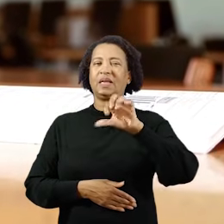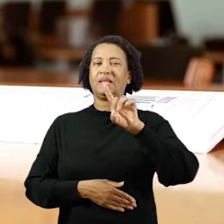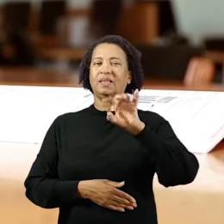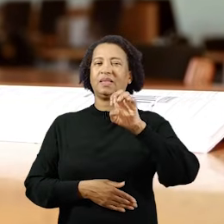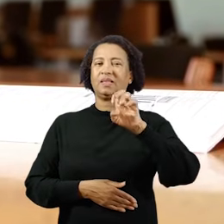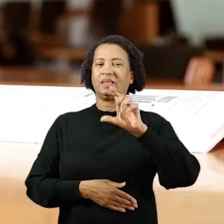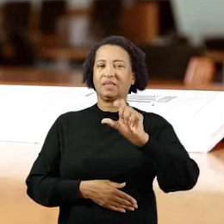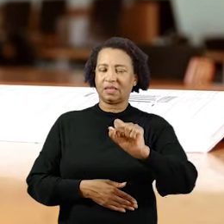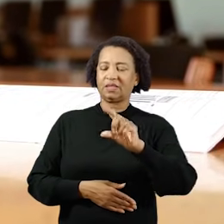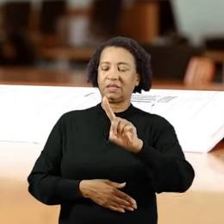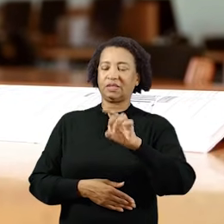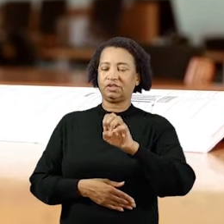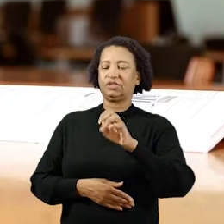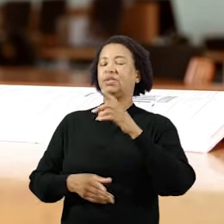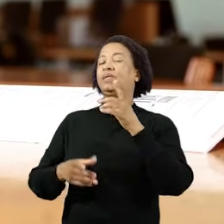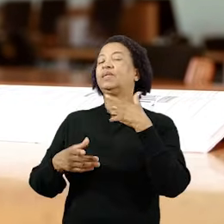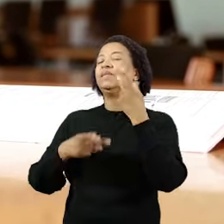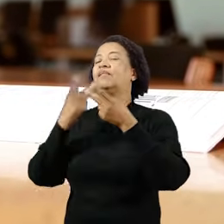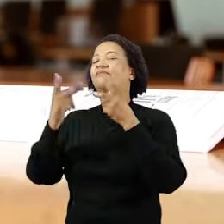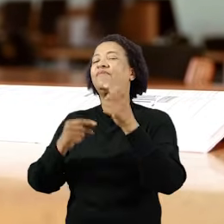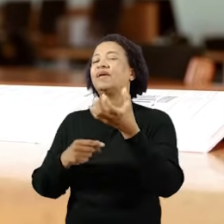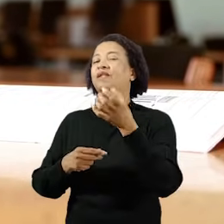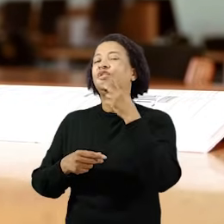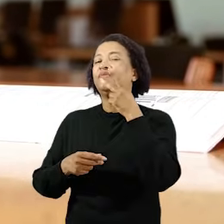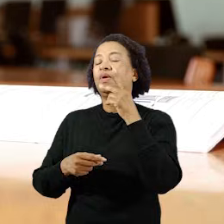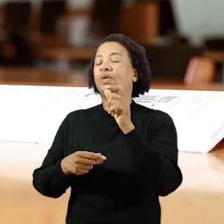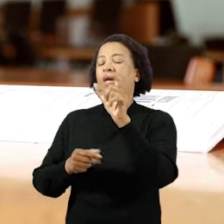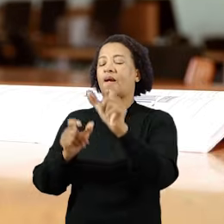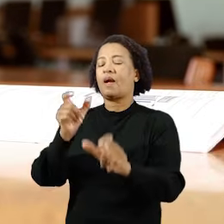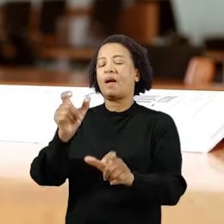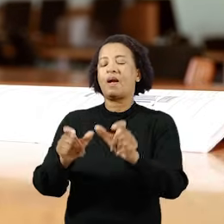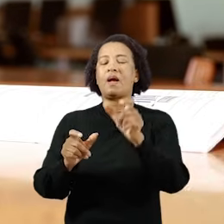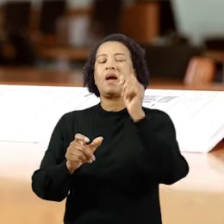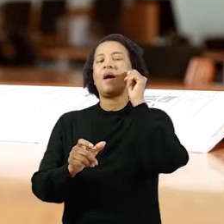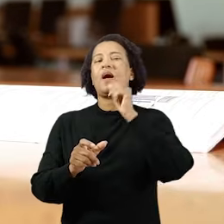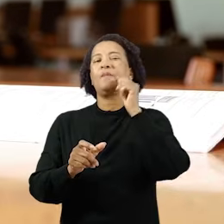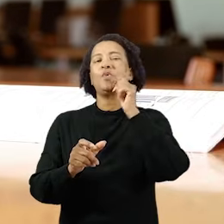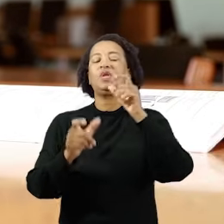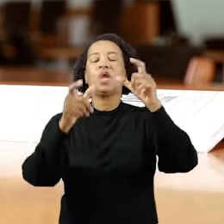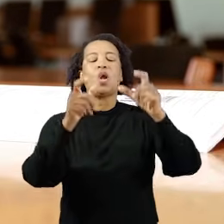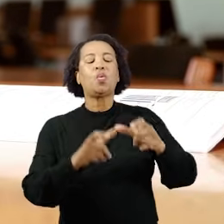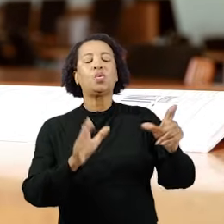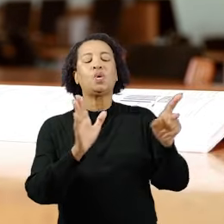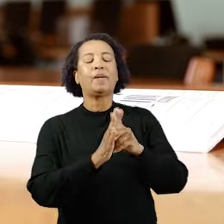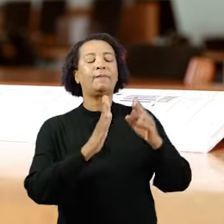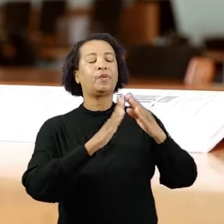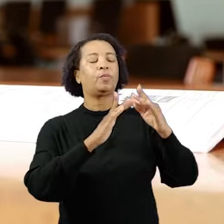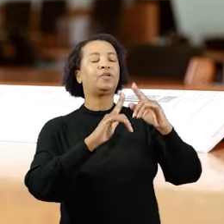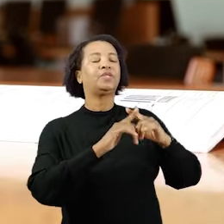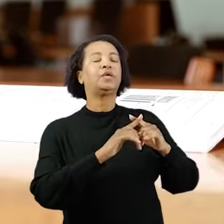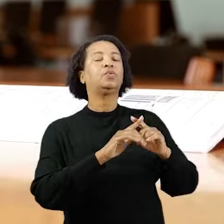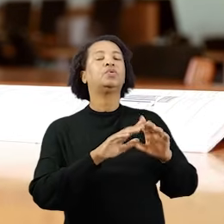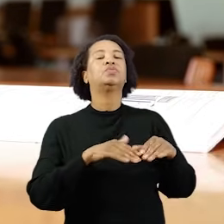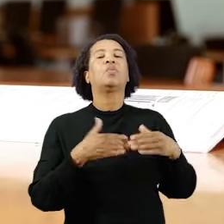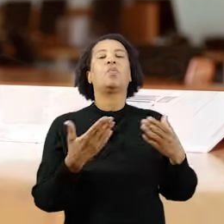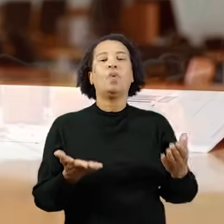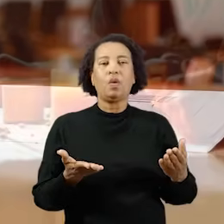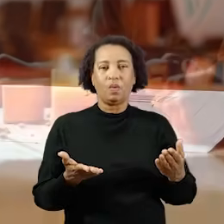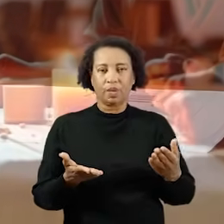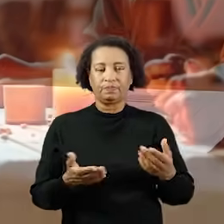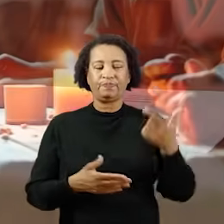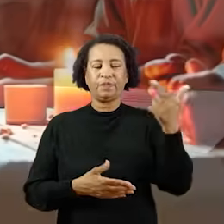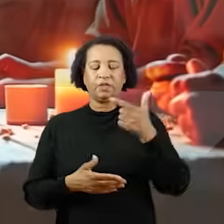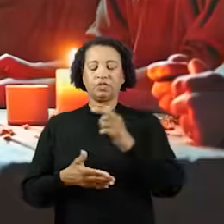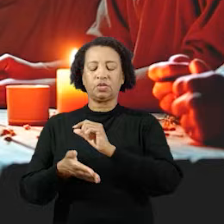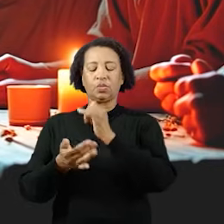estavam tentando definir o lugar da mulher na igreja. Aliás, um problema que ainda não foi resolvido, não é mesmo? Já na segunda